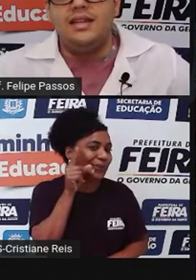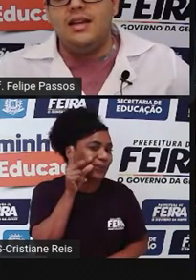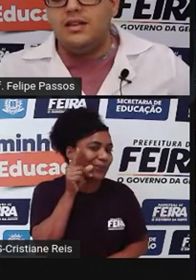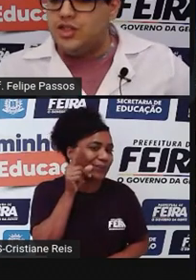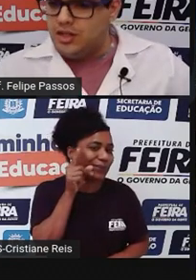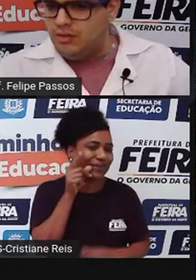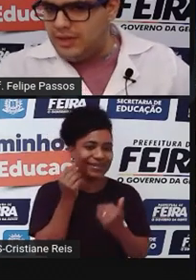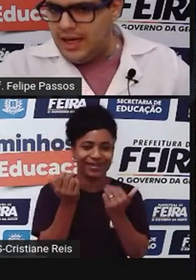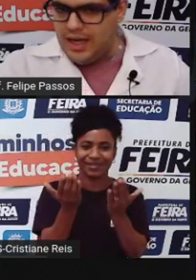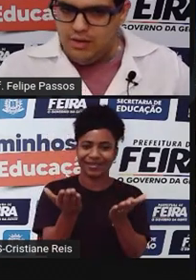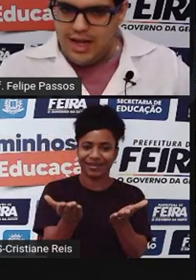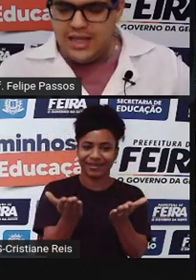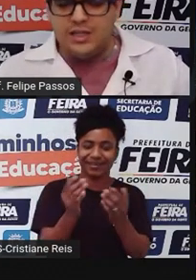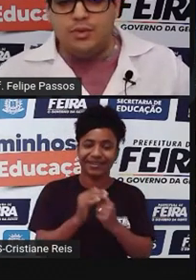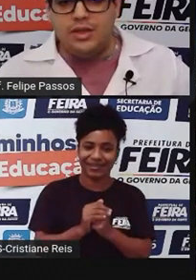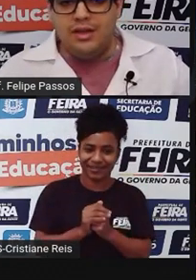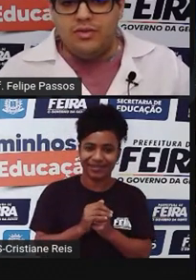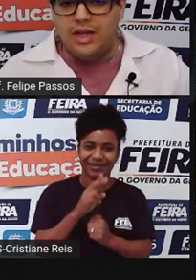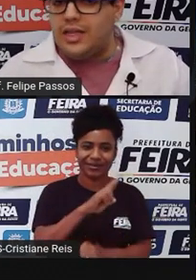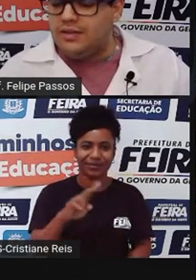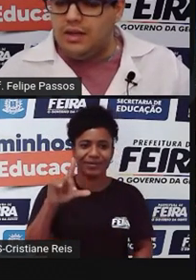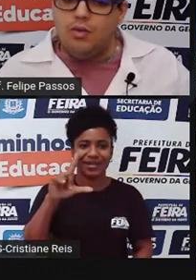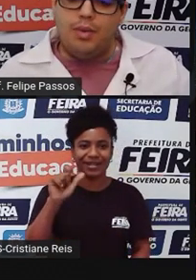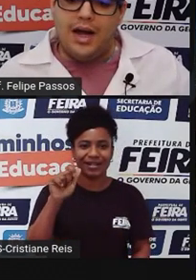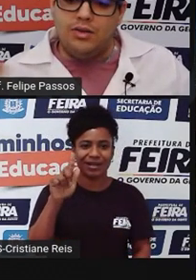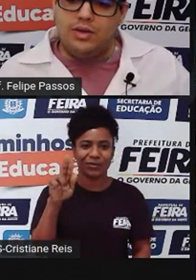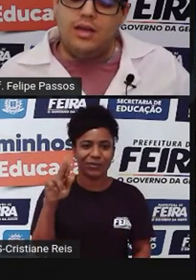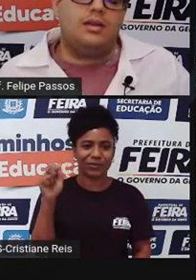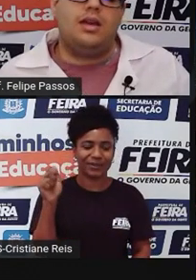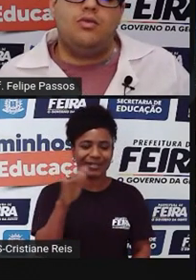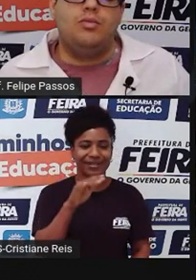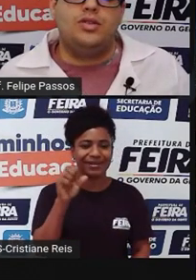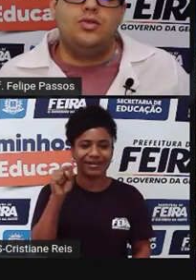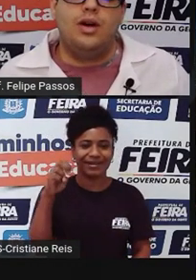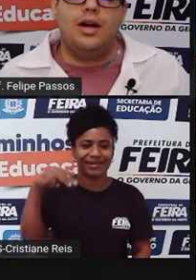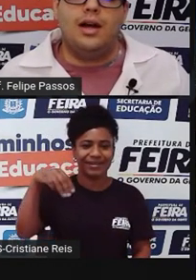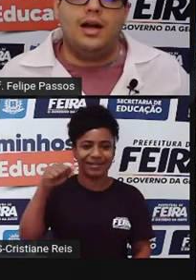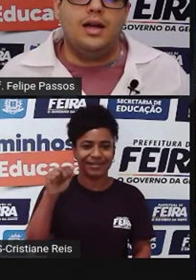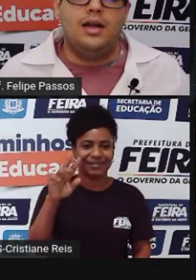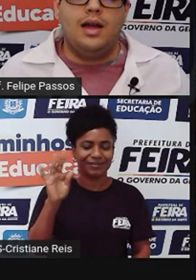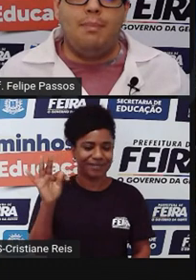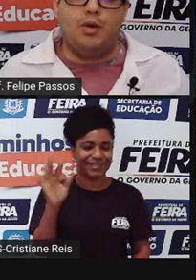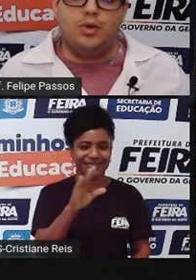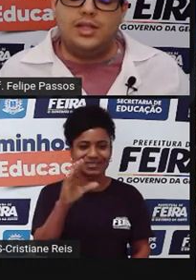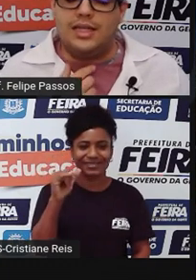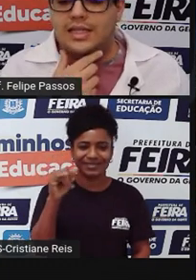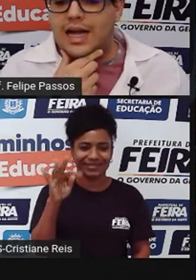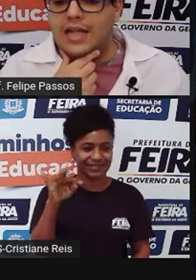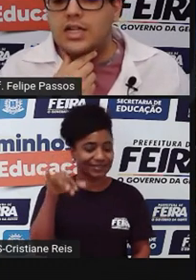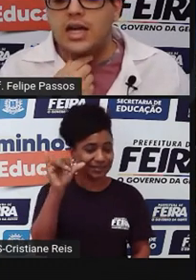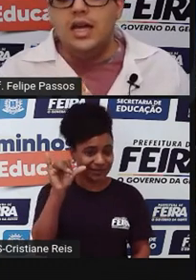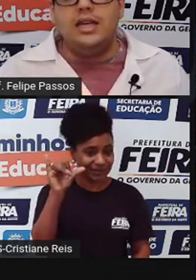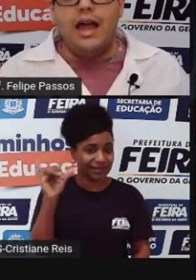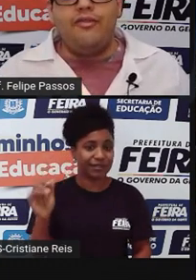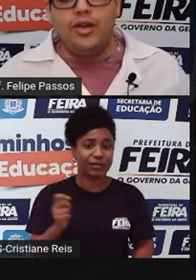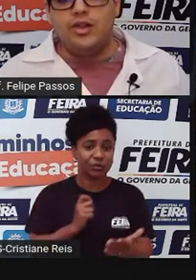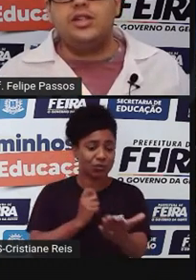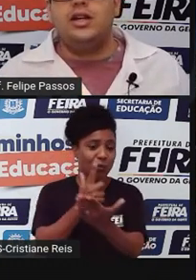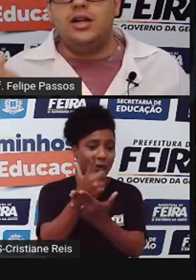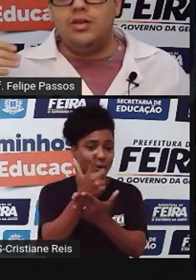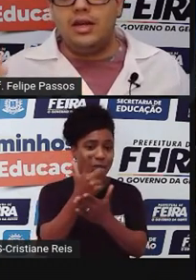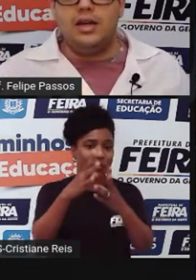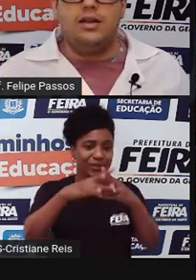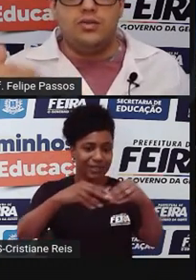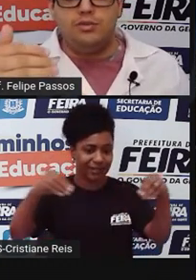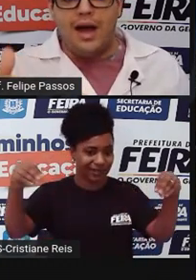eles tinham um terreno A disponível né Deve ter comprado Quem começou a a proposta da cidade E